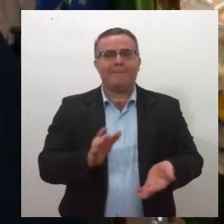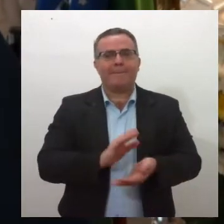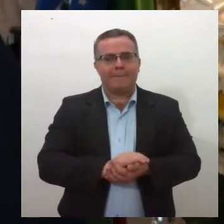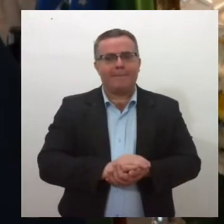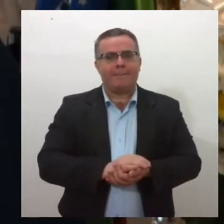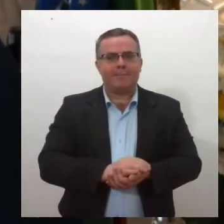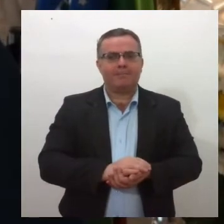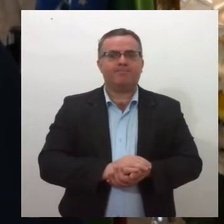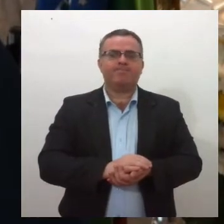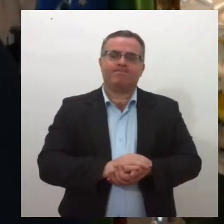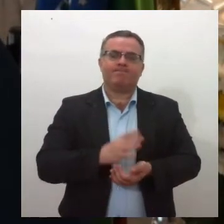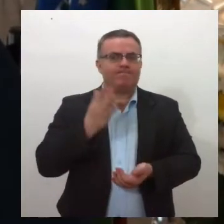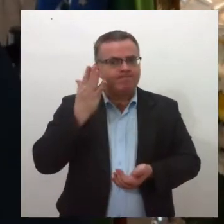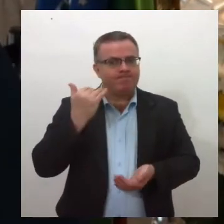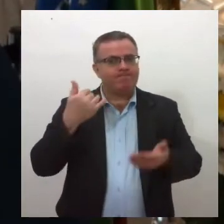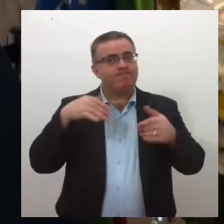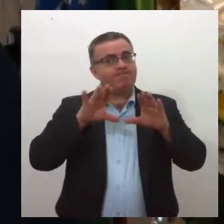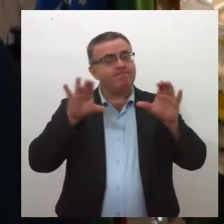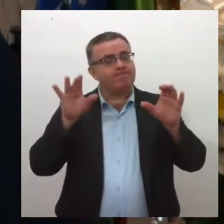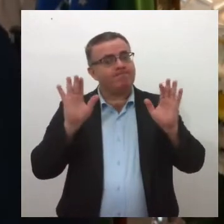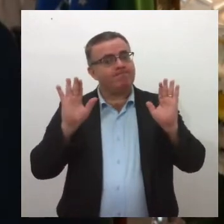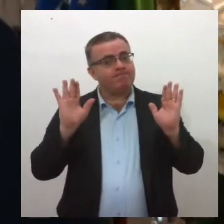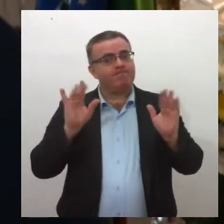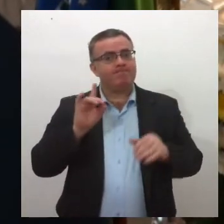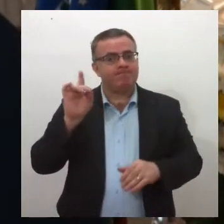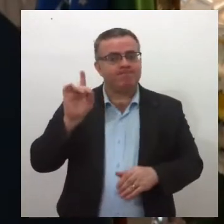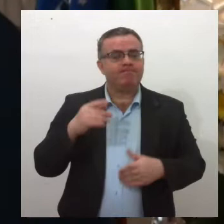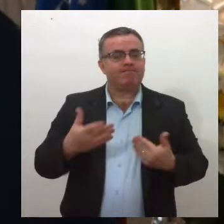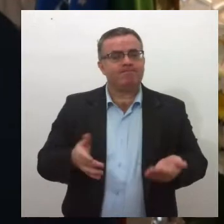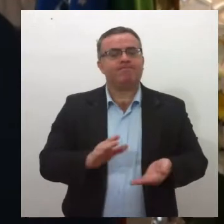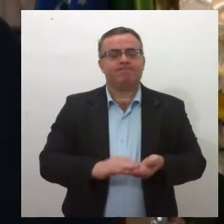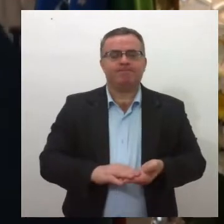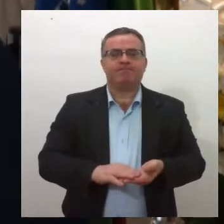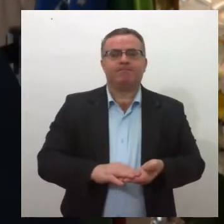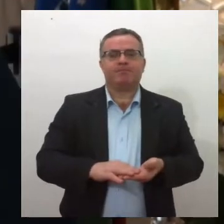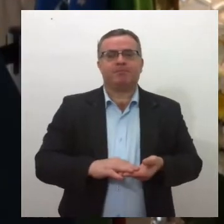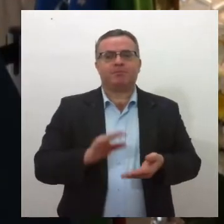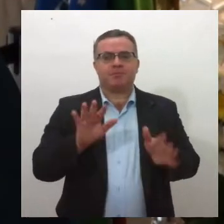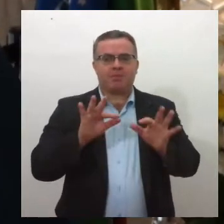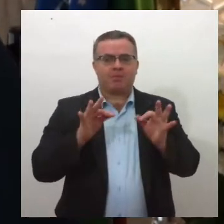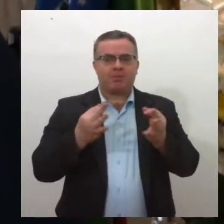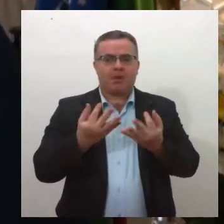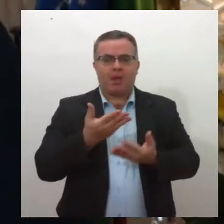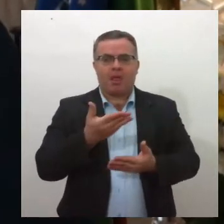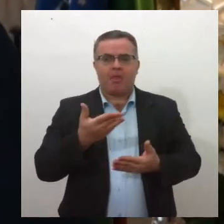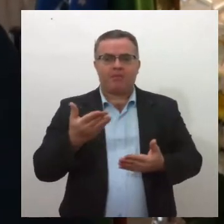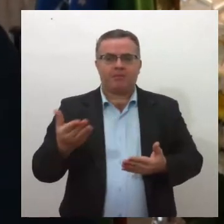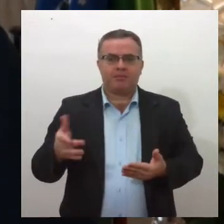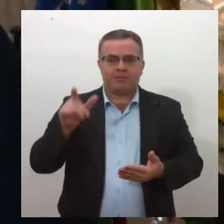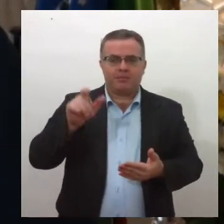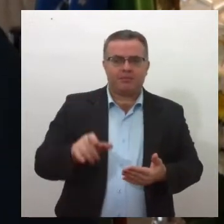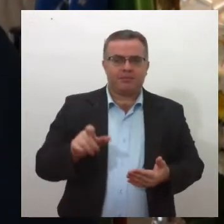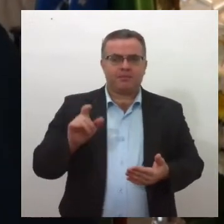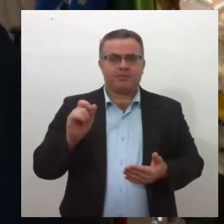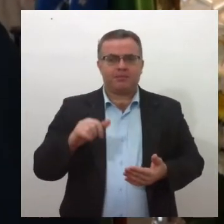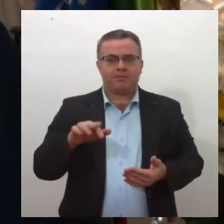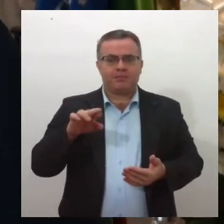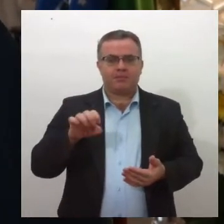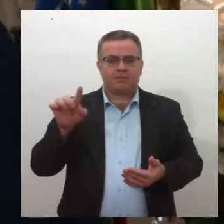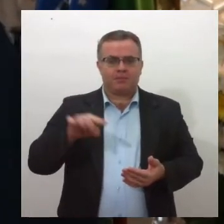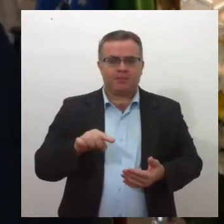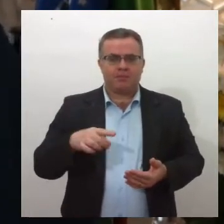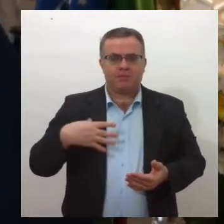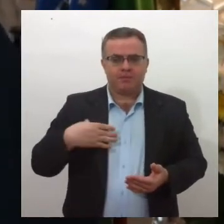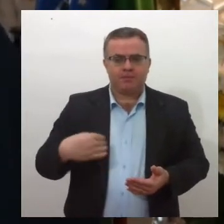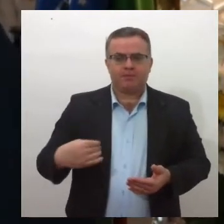E desejo aos familiares, ao André, seu filho,